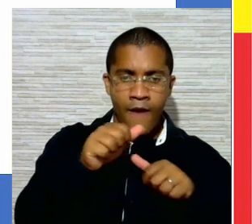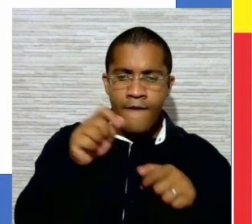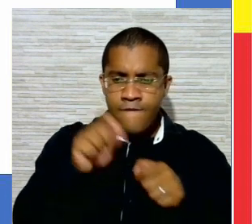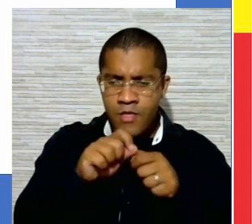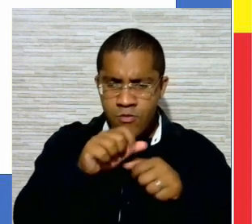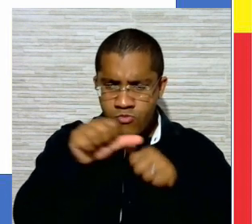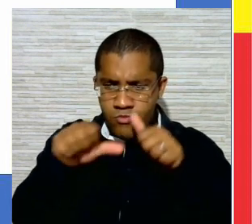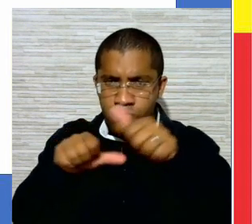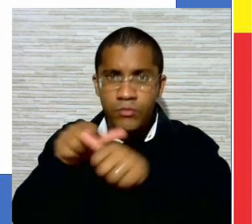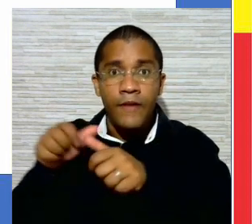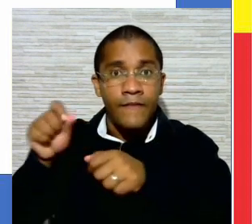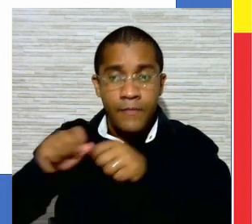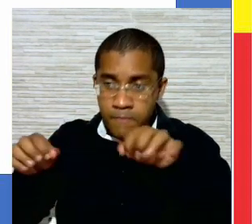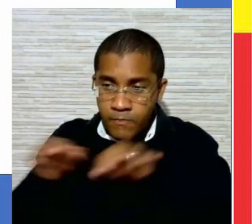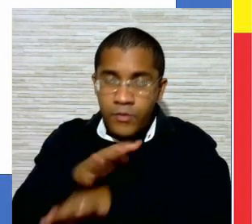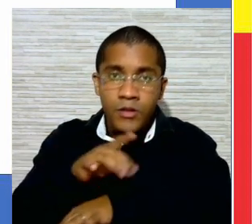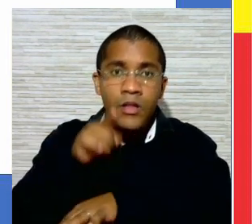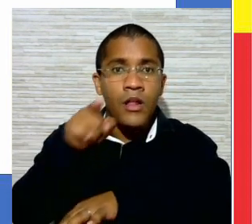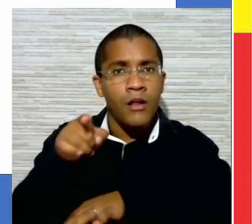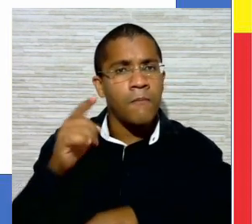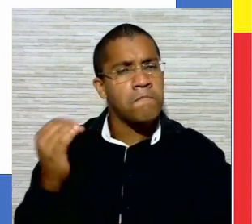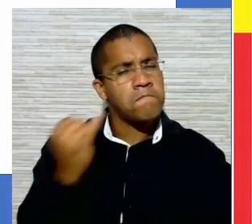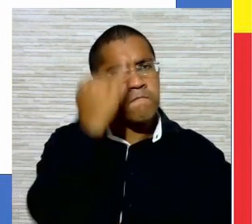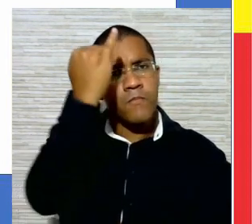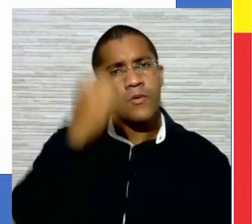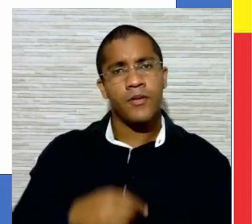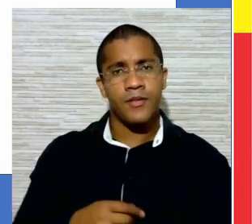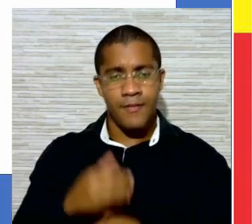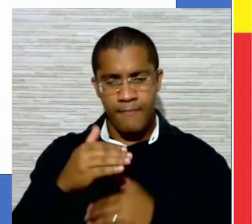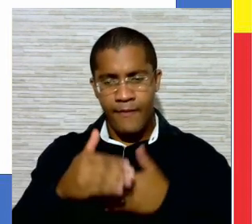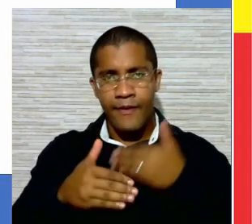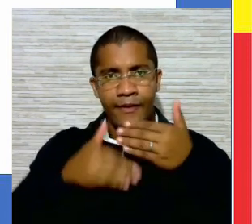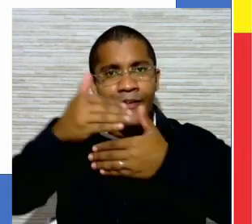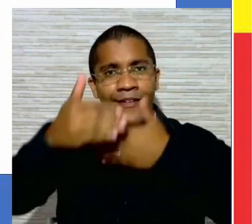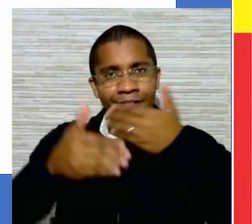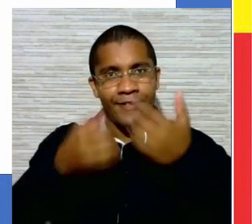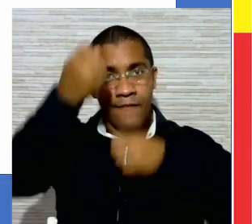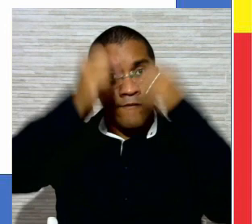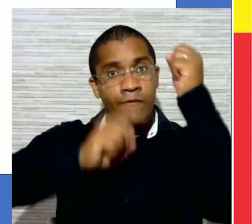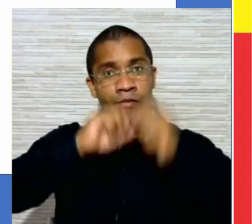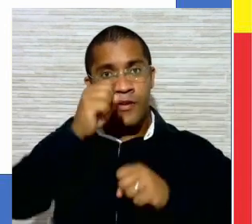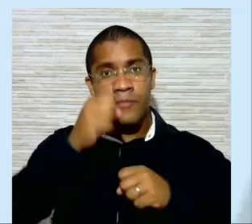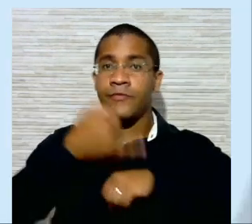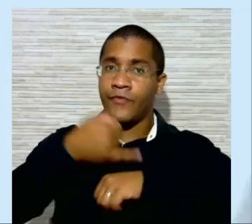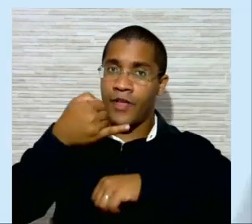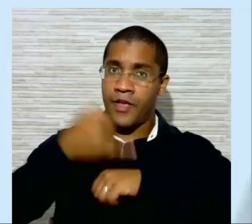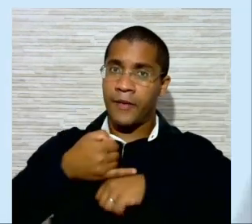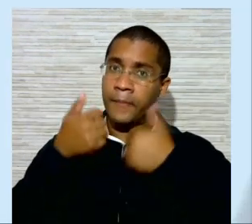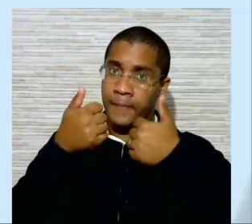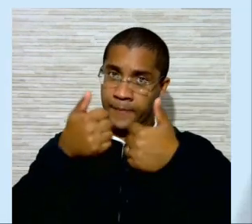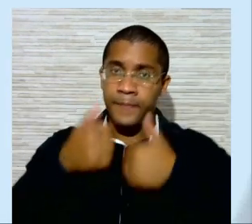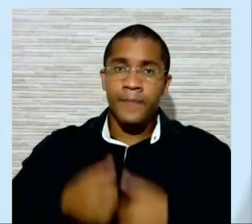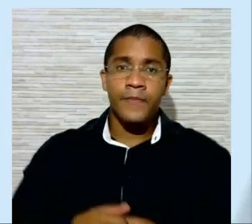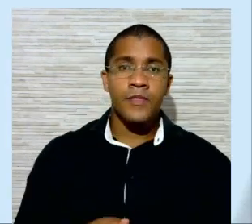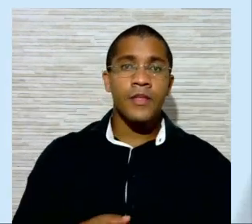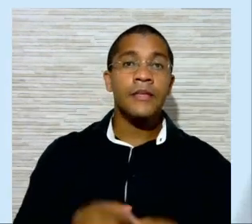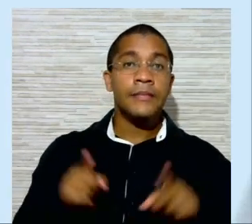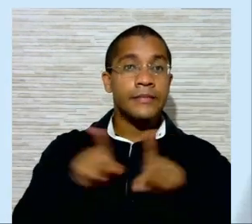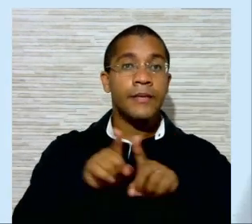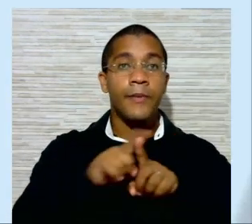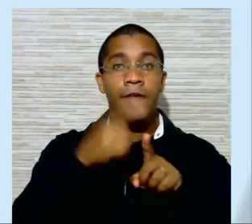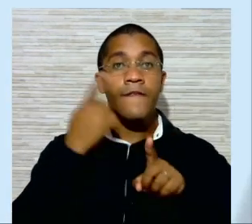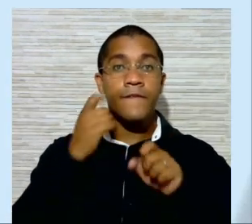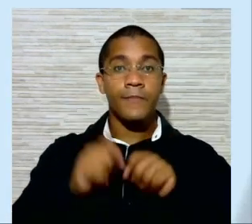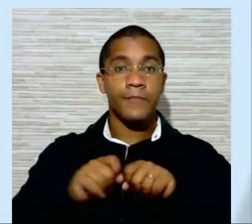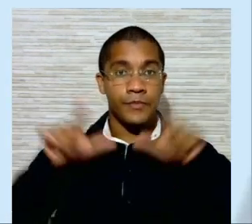bem acabado, né? Você observa que isso foi muito importante nesse processo da industrialização dos metais, ok?